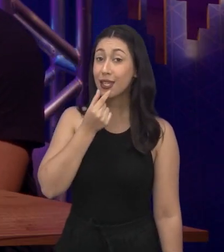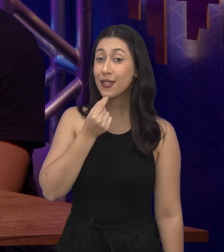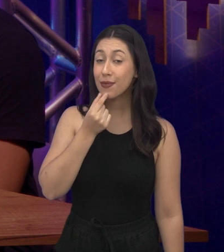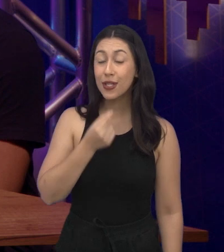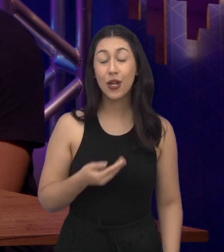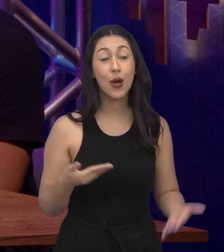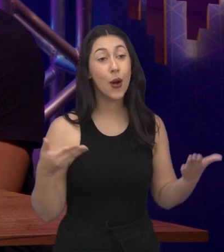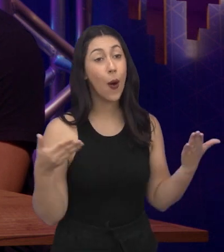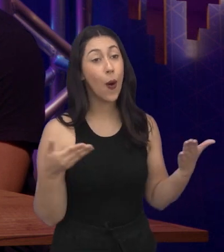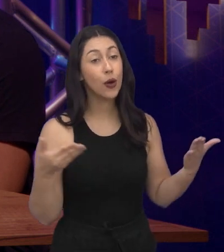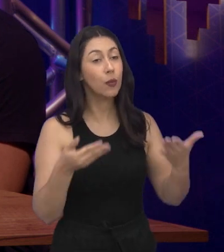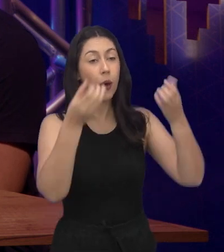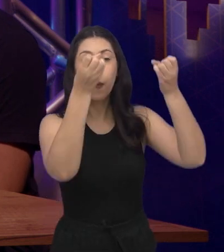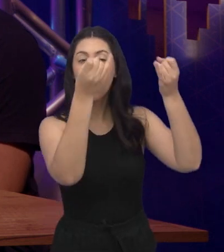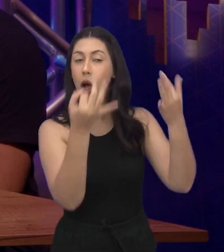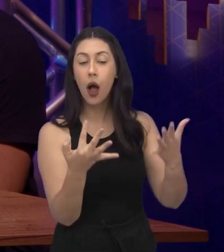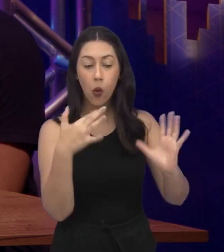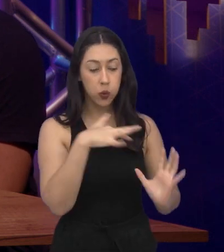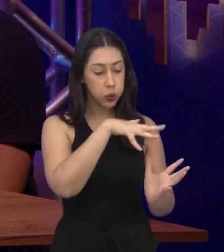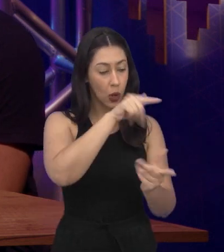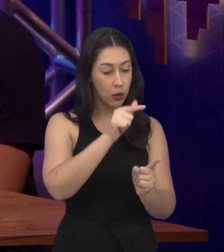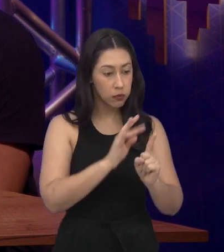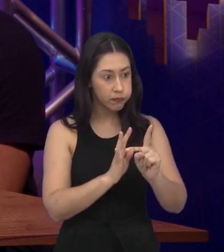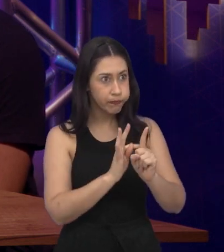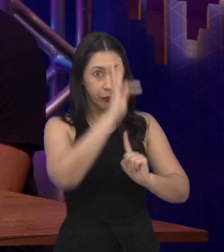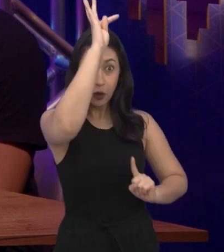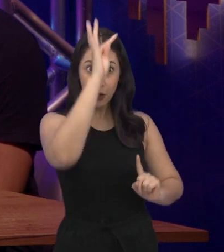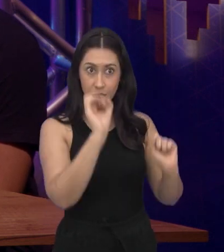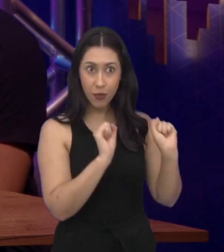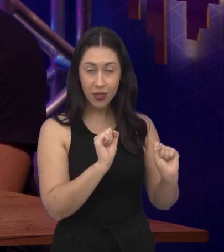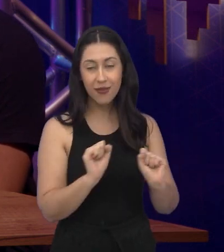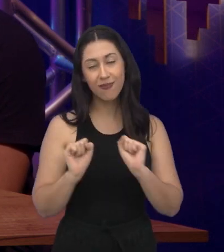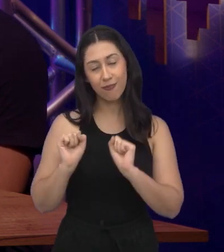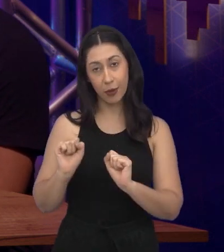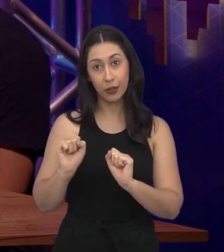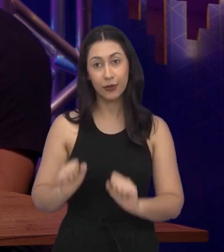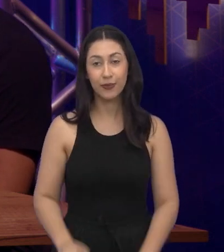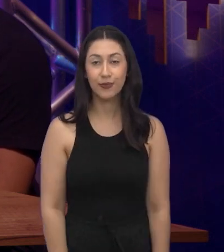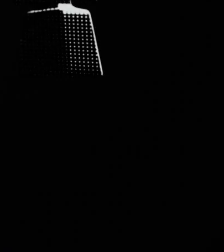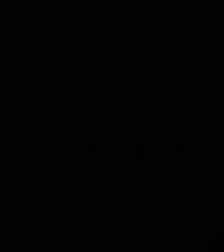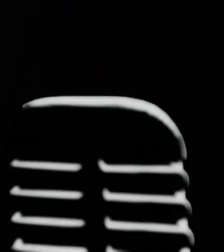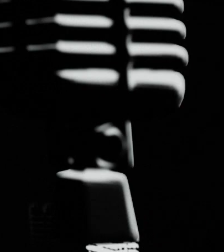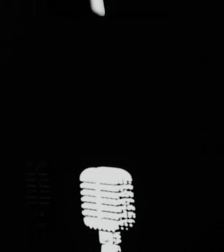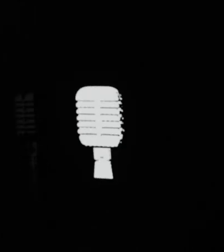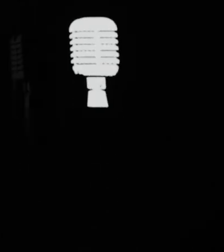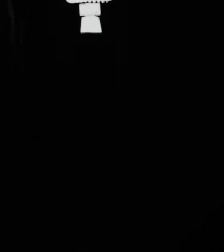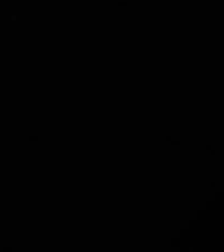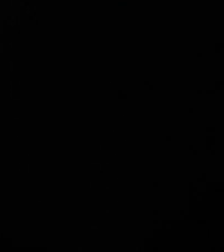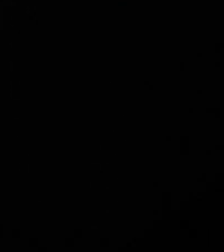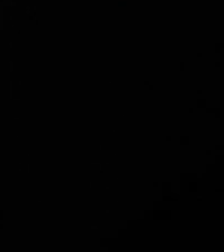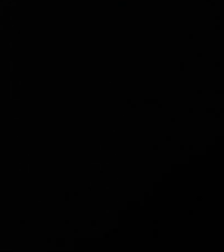Samu Strasser. No programa de hoje a gente vai falar sobre ebulição global, pode ser? Pode ser.